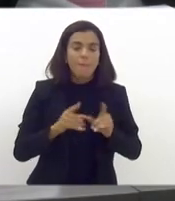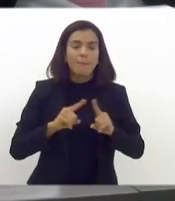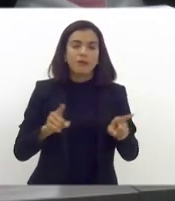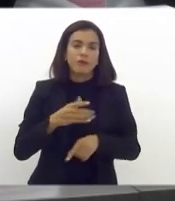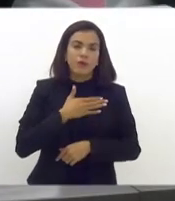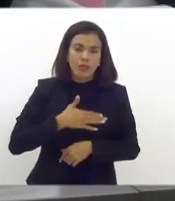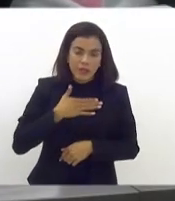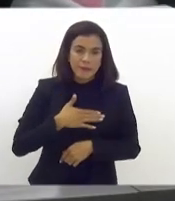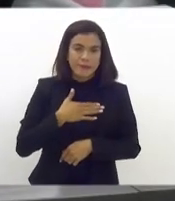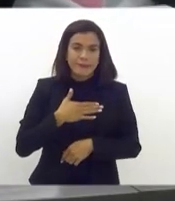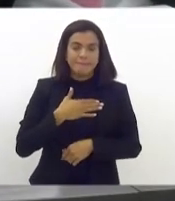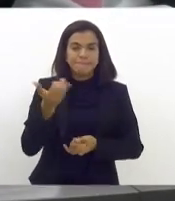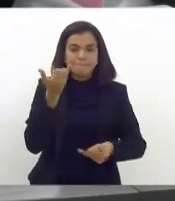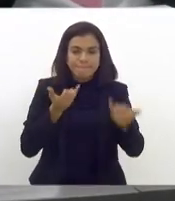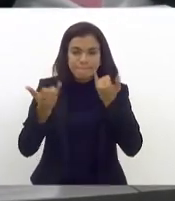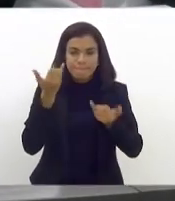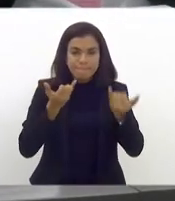saber